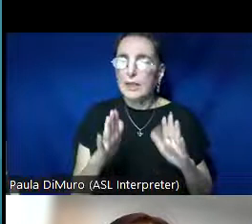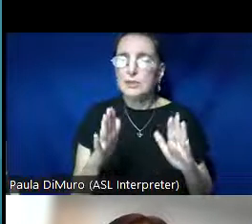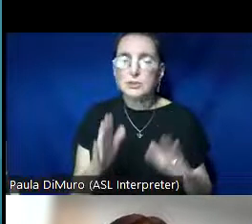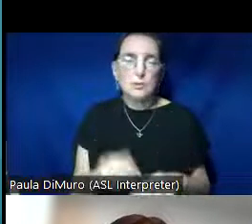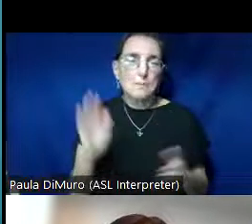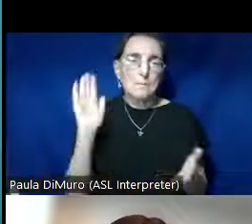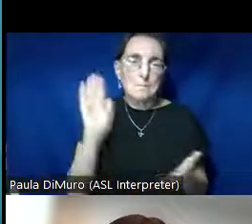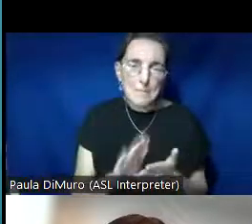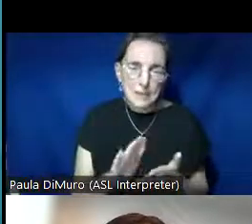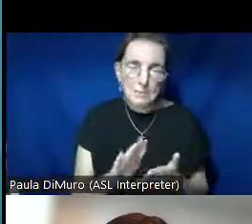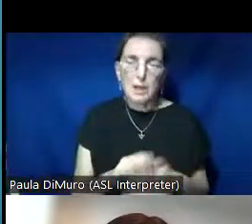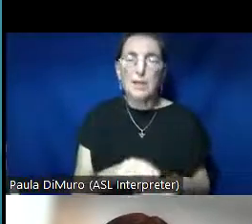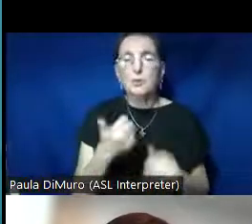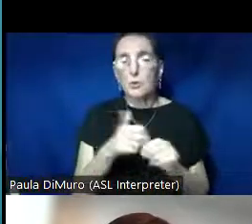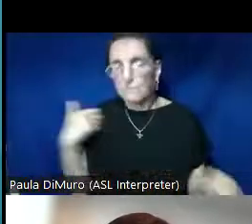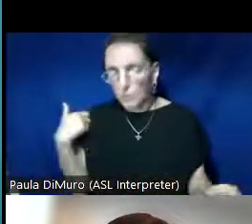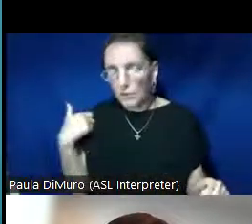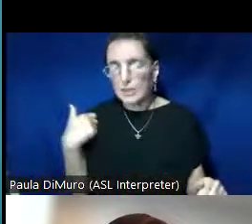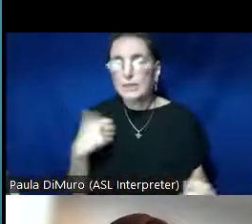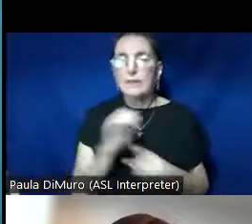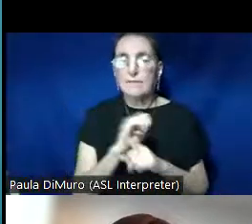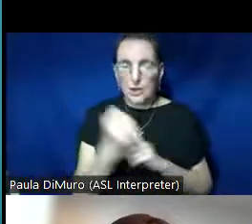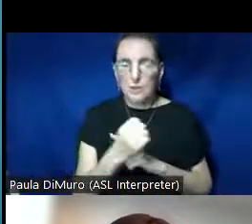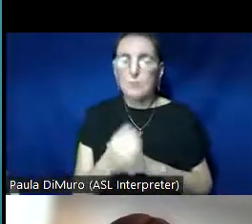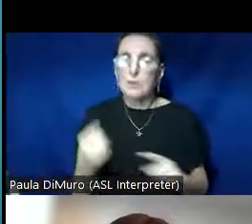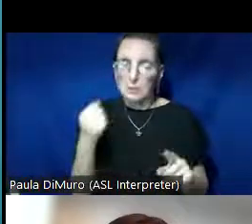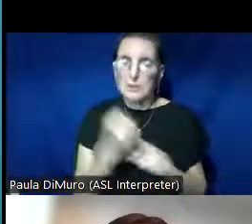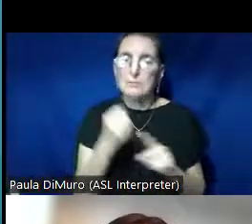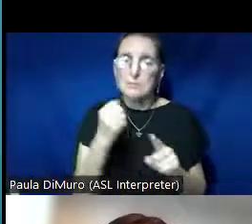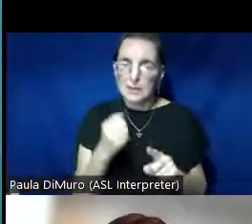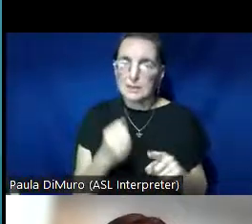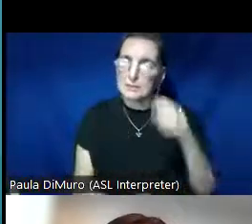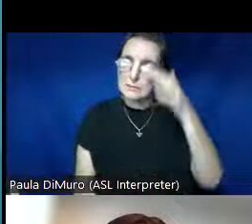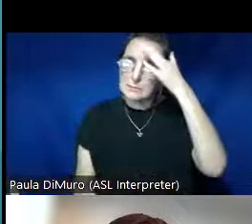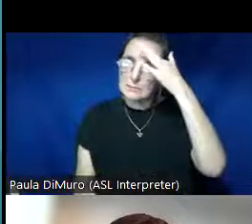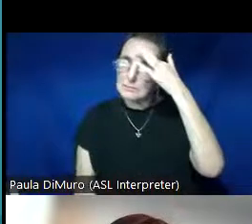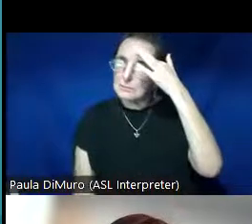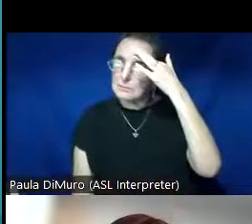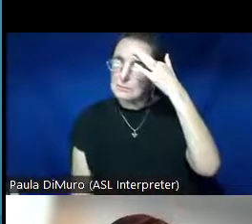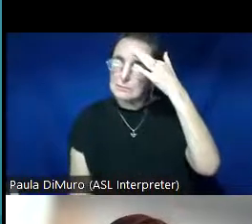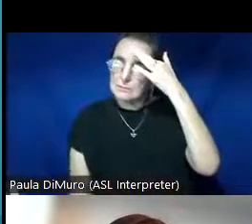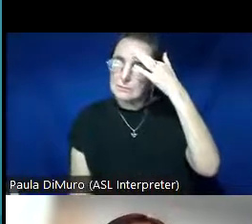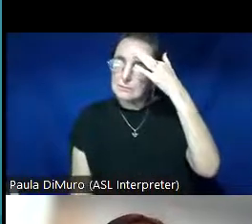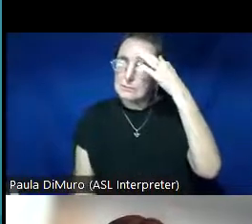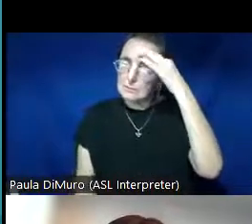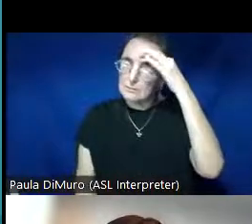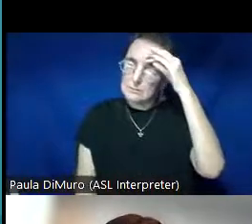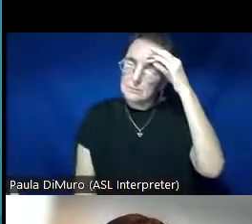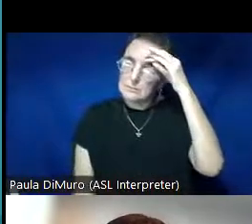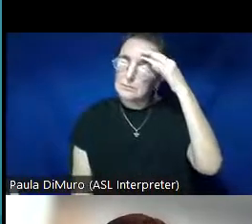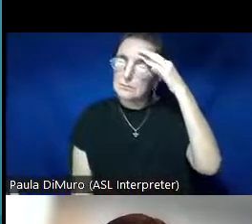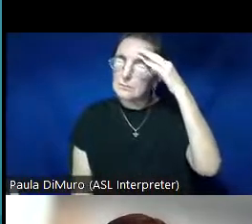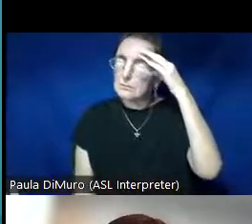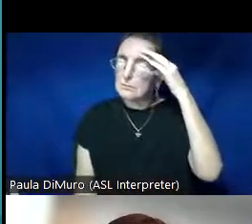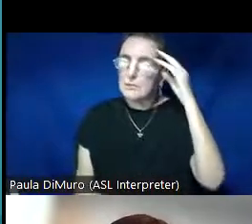projetos também da fase possível para evitar impactos é um componente grande de nos